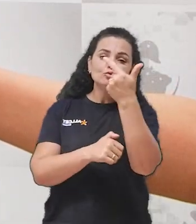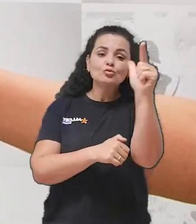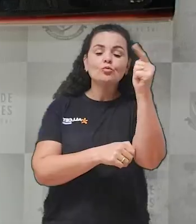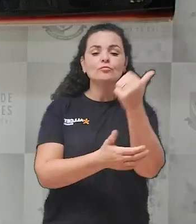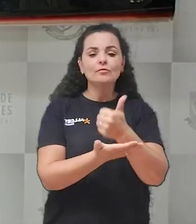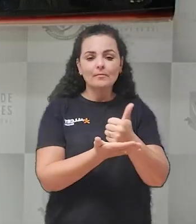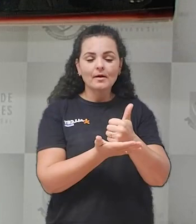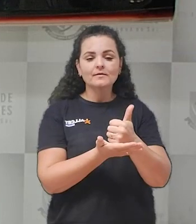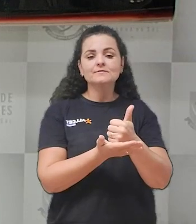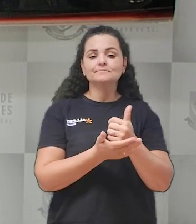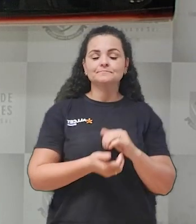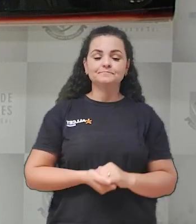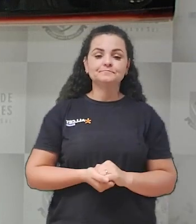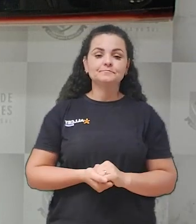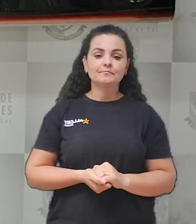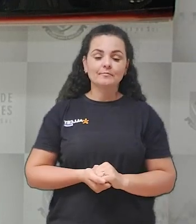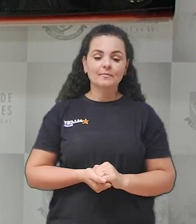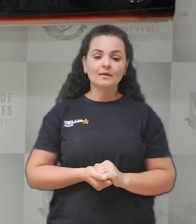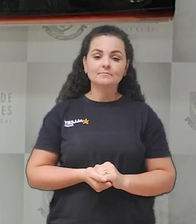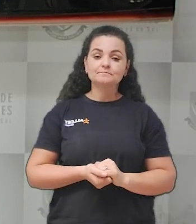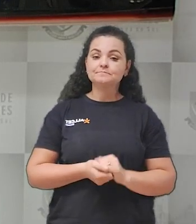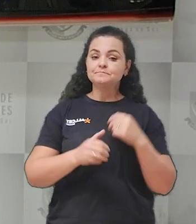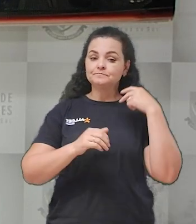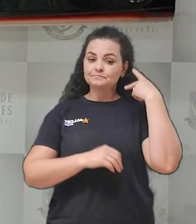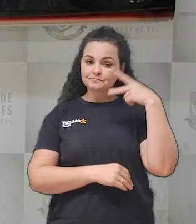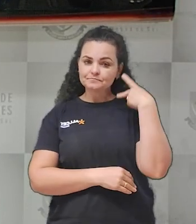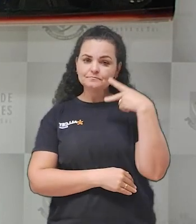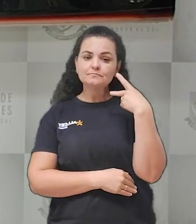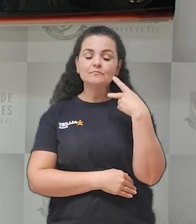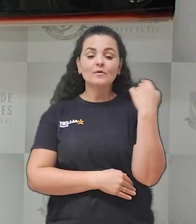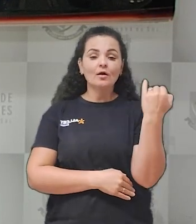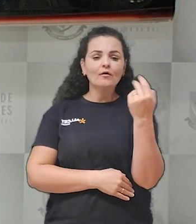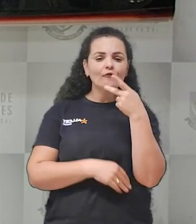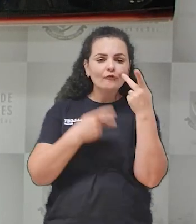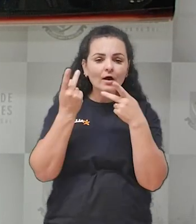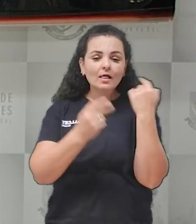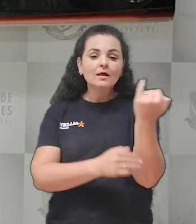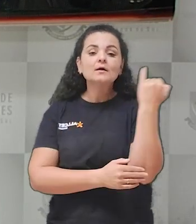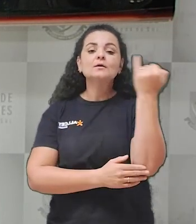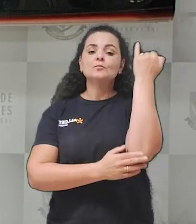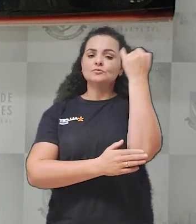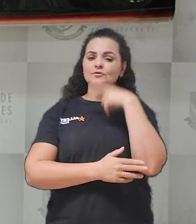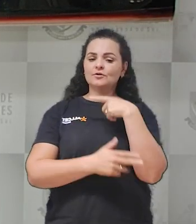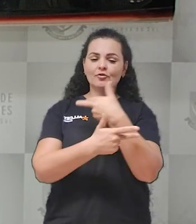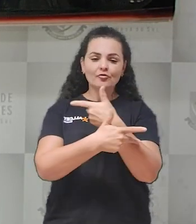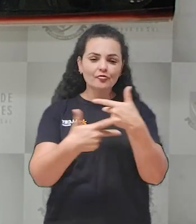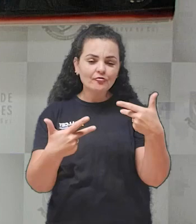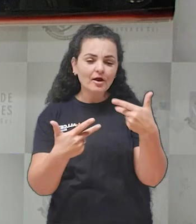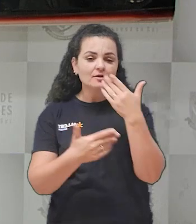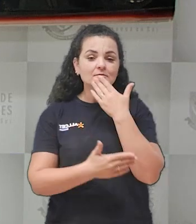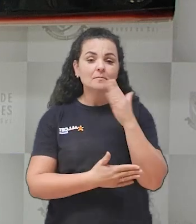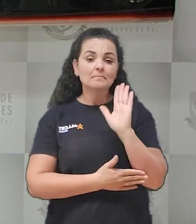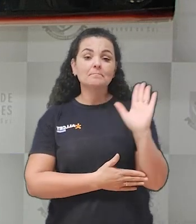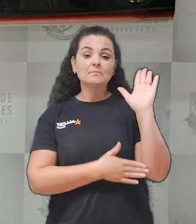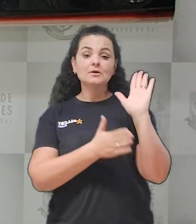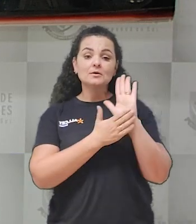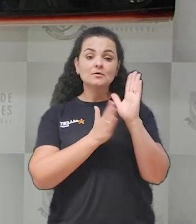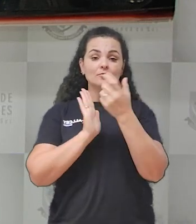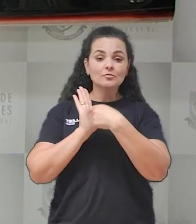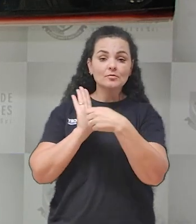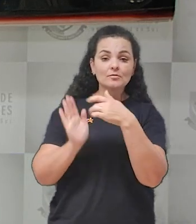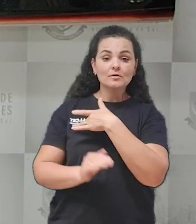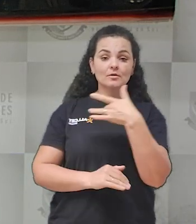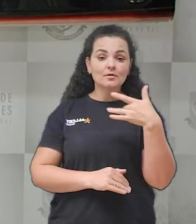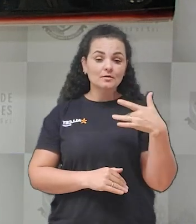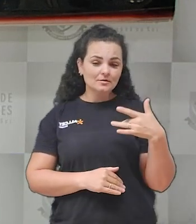seu medicamento entrevista TV Câmara Jaraguá o vereador ressaltou a importância de apresentar diversas indicações na